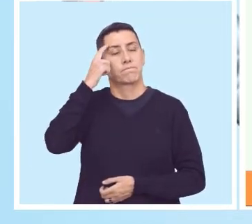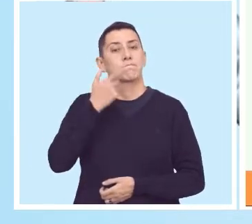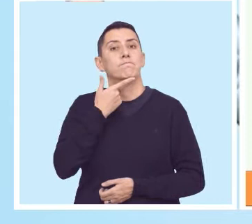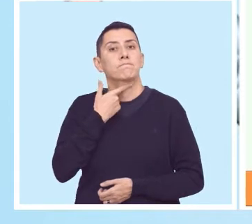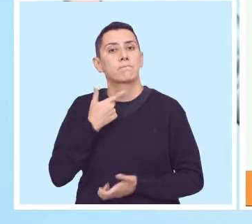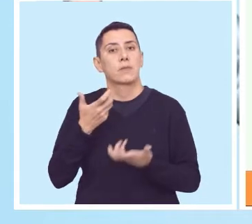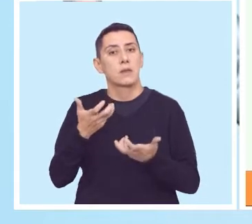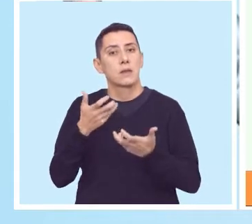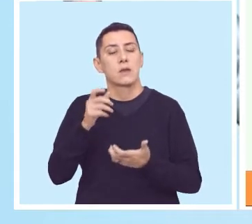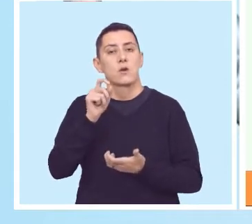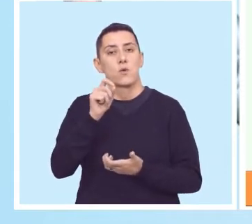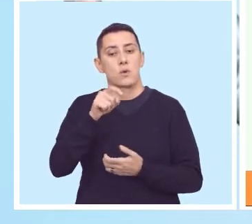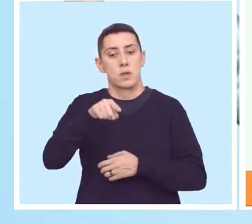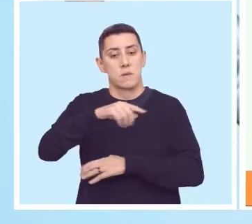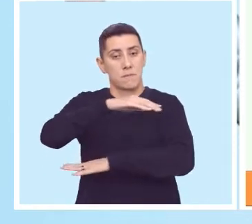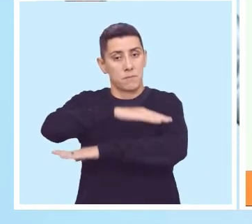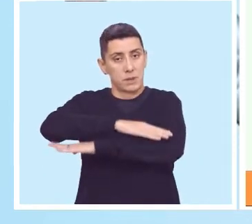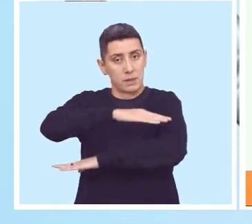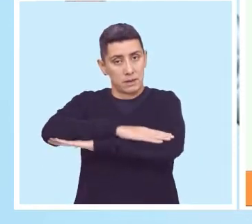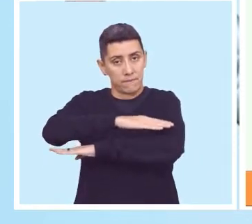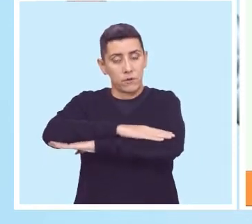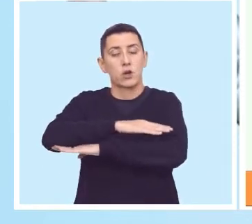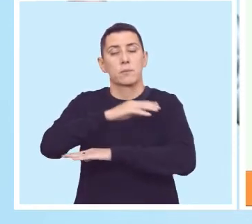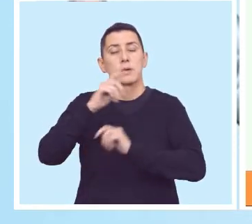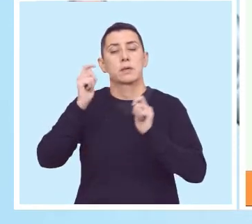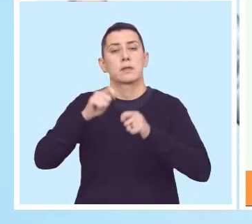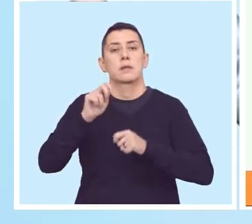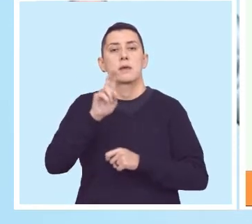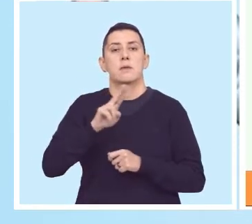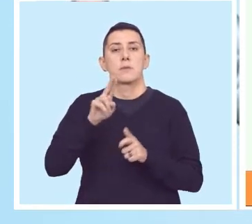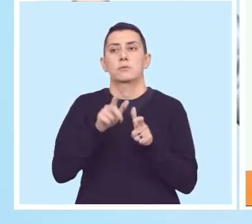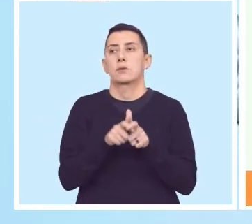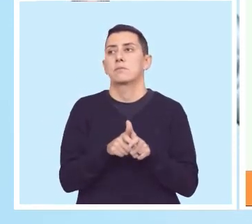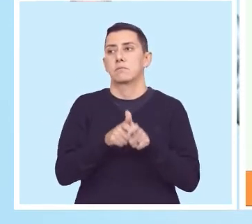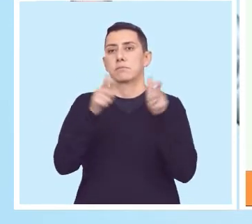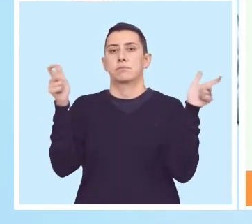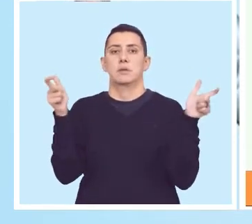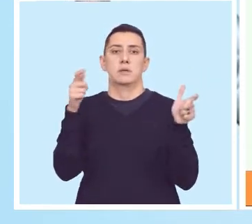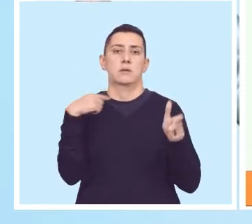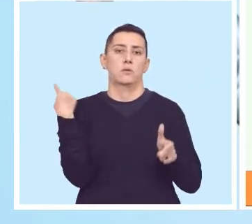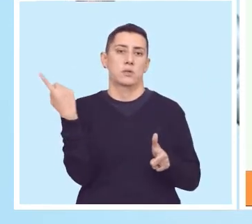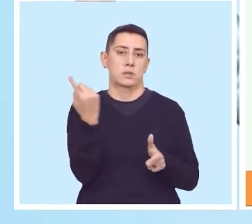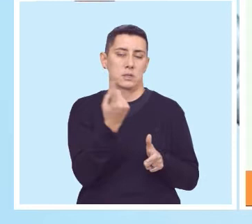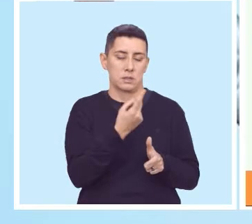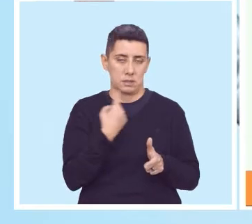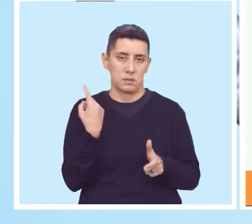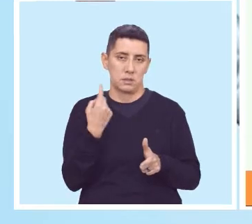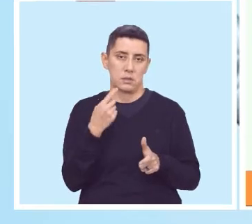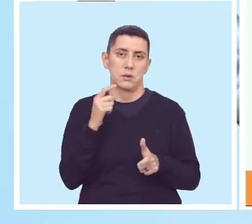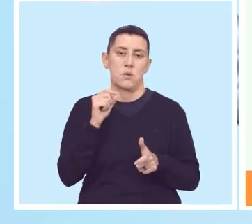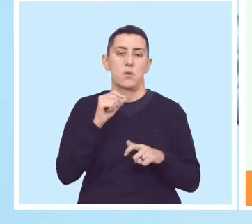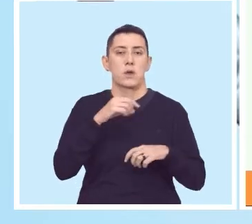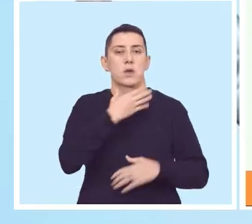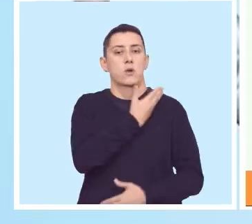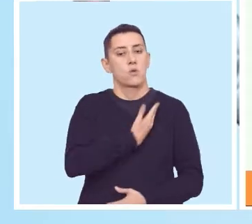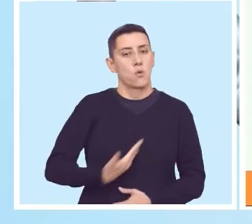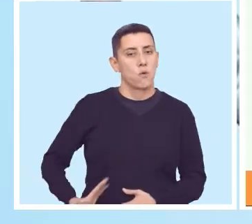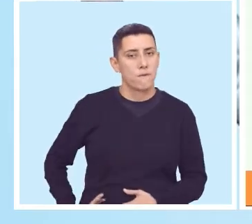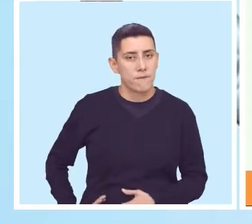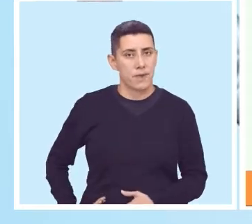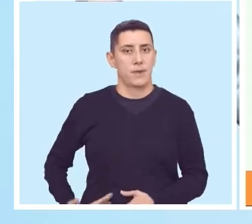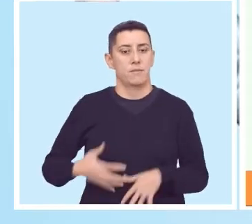essa ferramenta possa ser utilizada pela maior quantidade, de repente, de órgãos